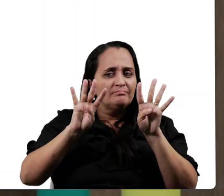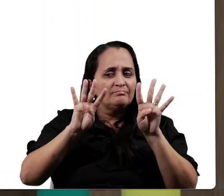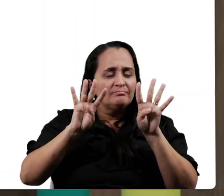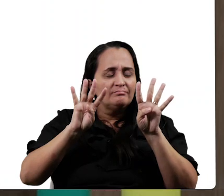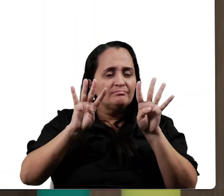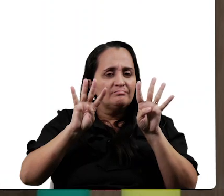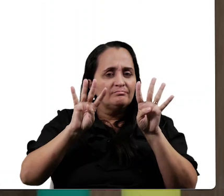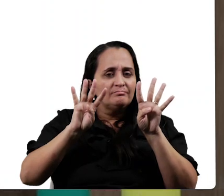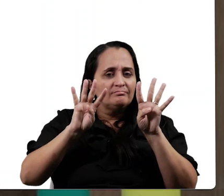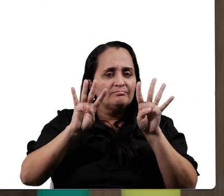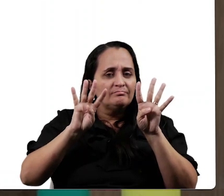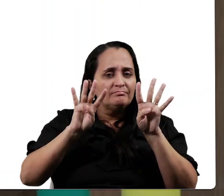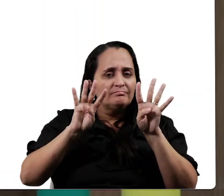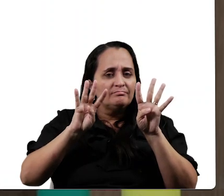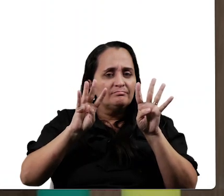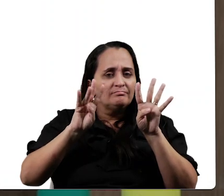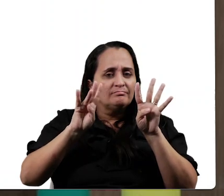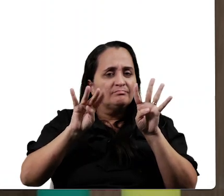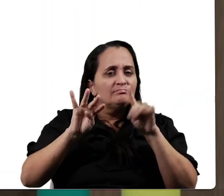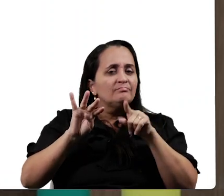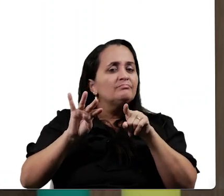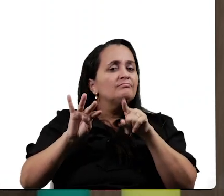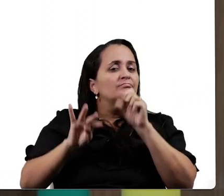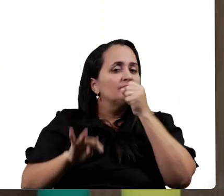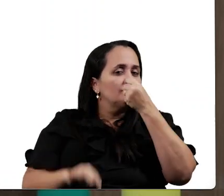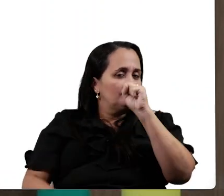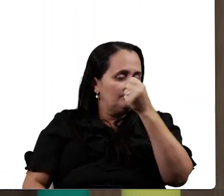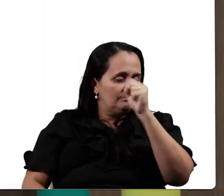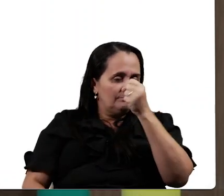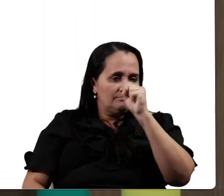mais 4 são